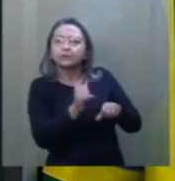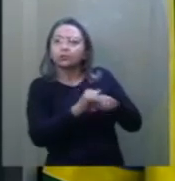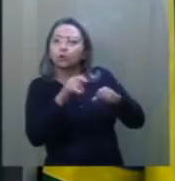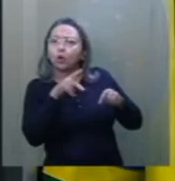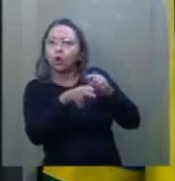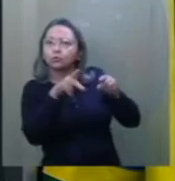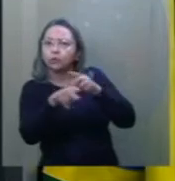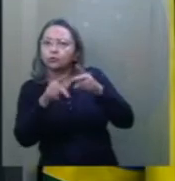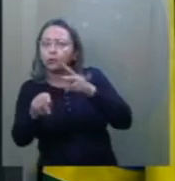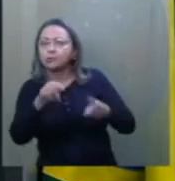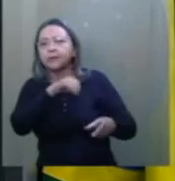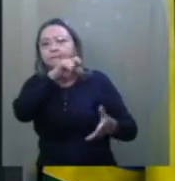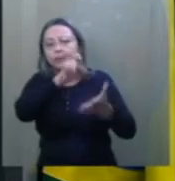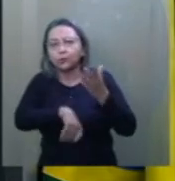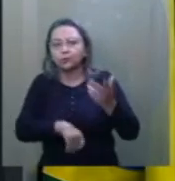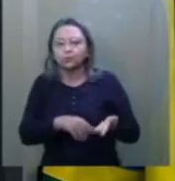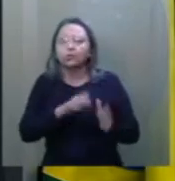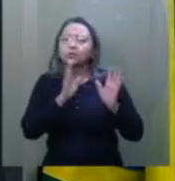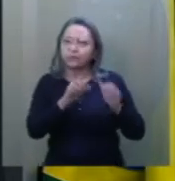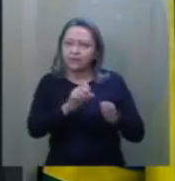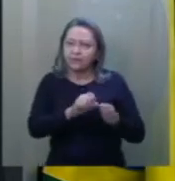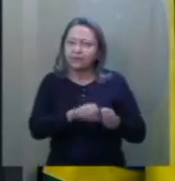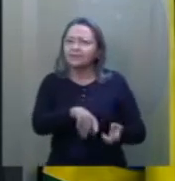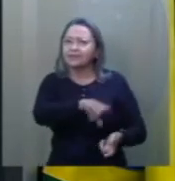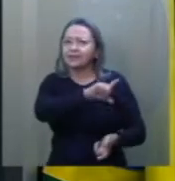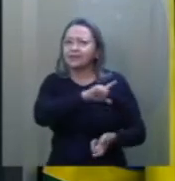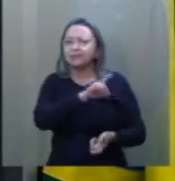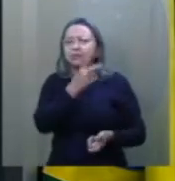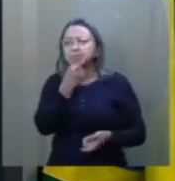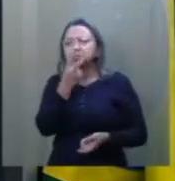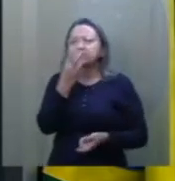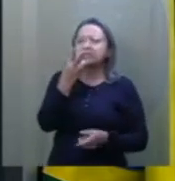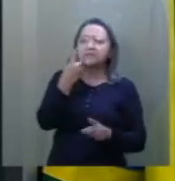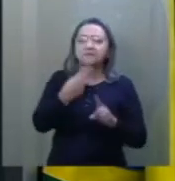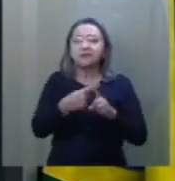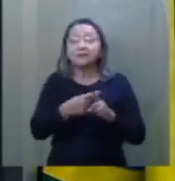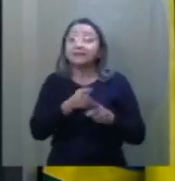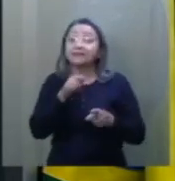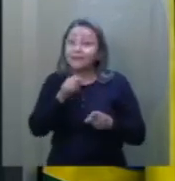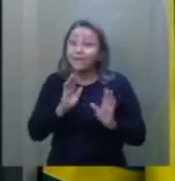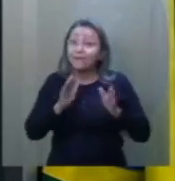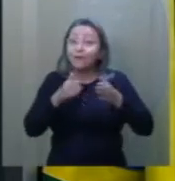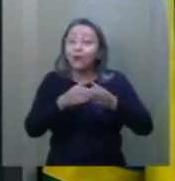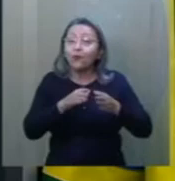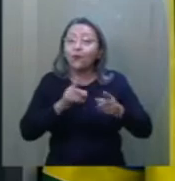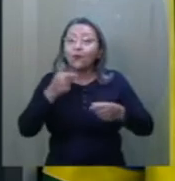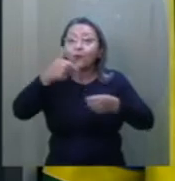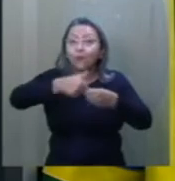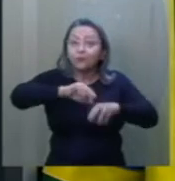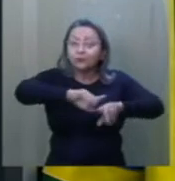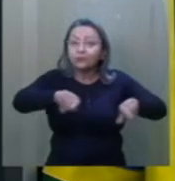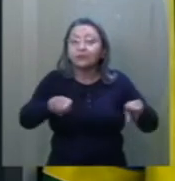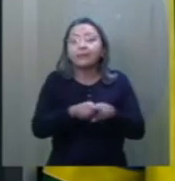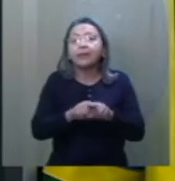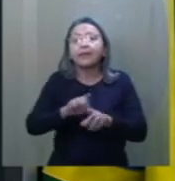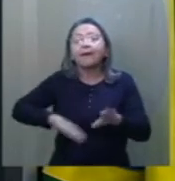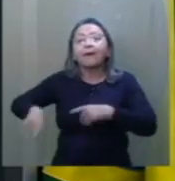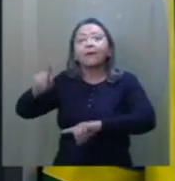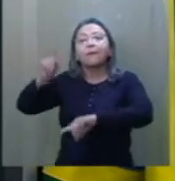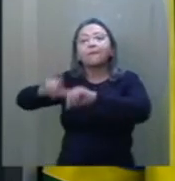de impostos. Já tinha feito isso pelo menos 2 ou 3 vezes em relação aos combustíveis e também a linha branca. Agora